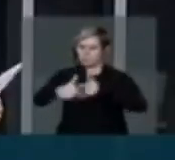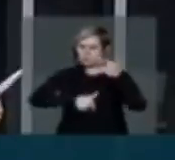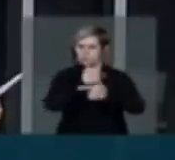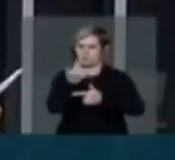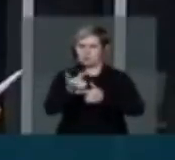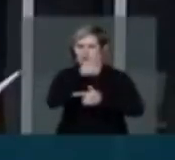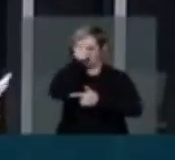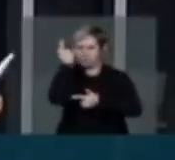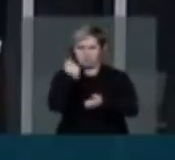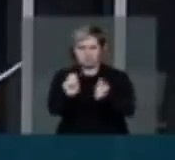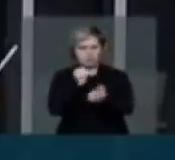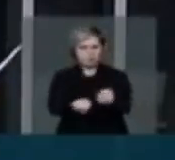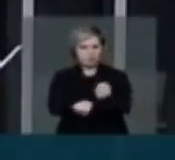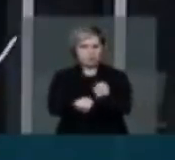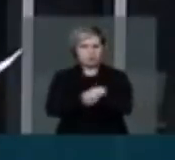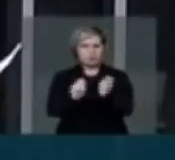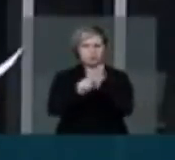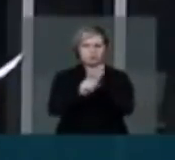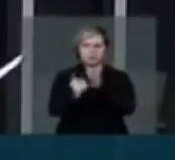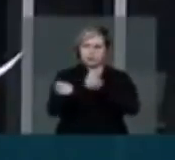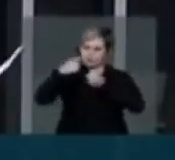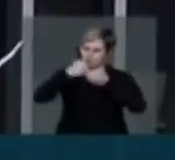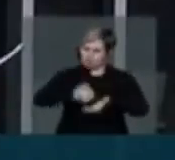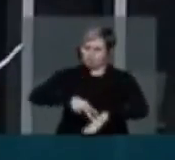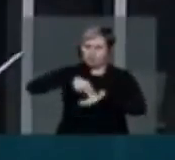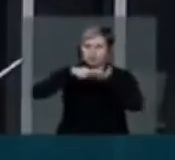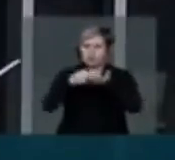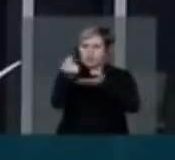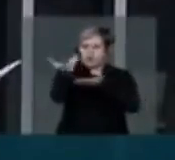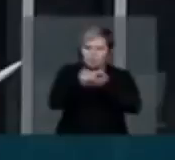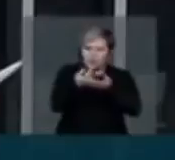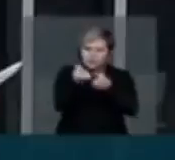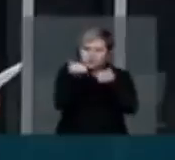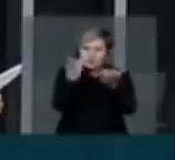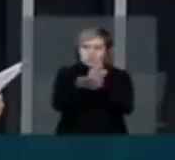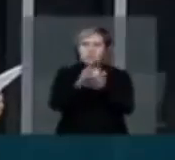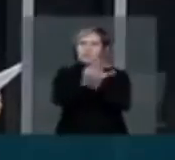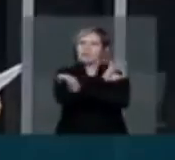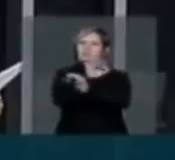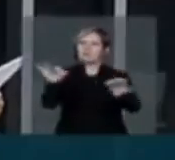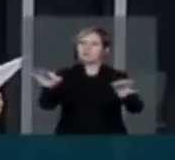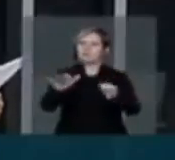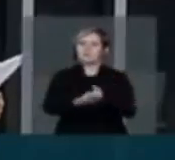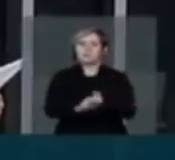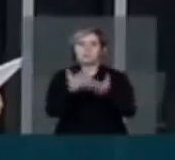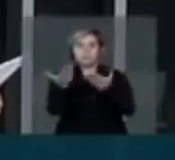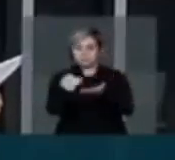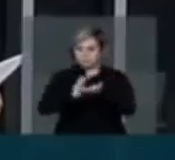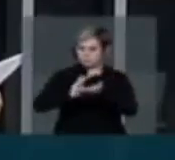de dependentes químicos sem receber um centavo do erário público. Isso é